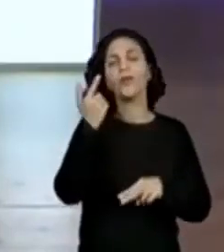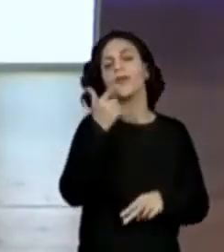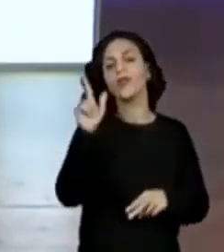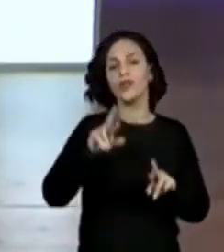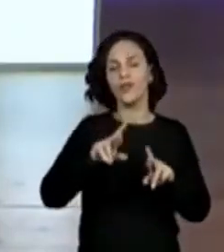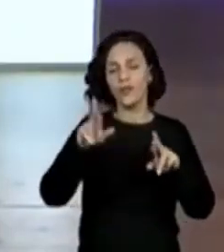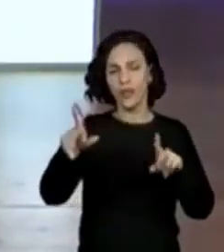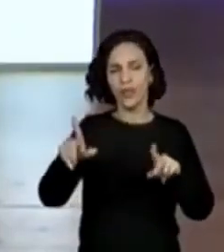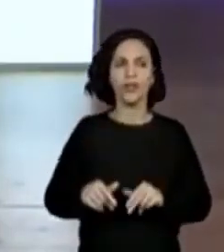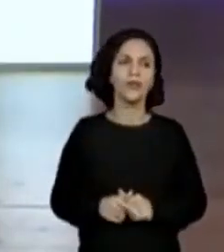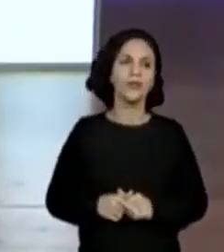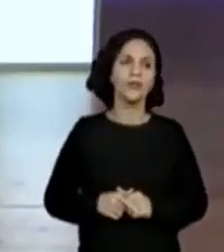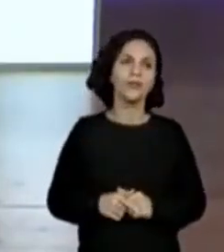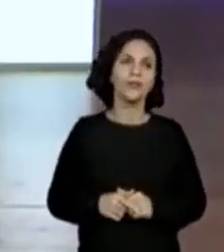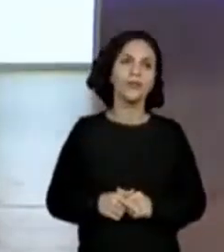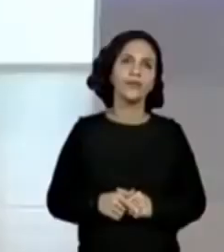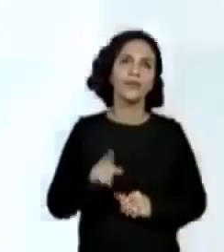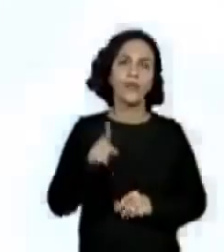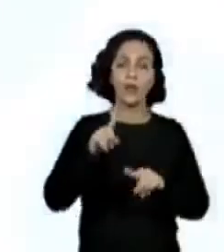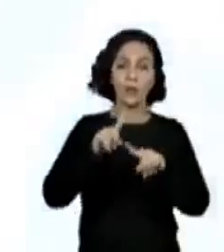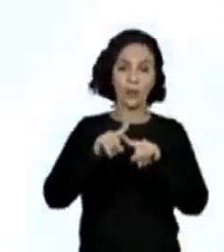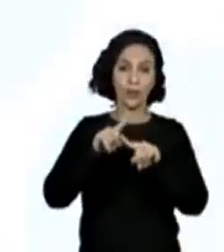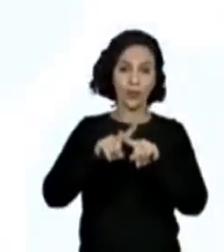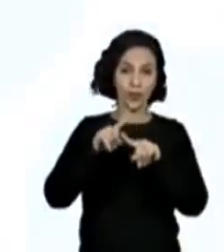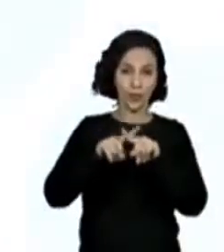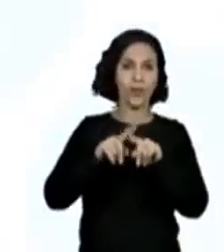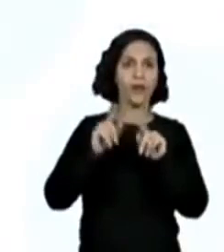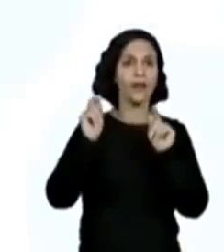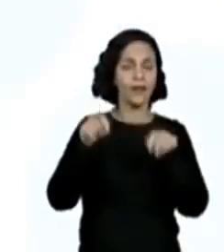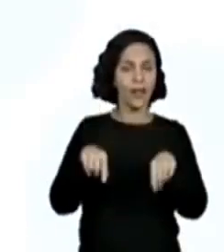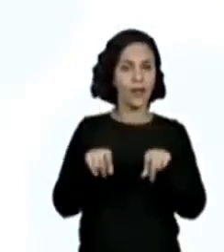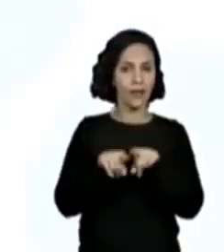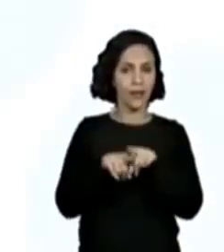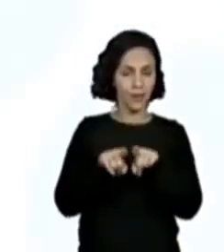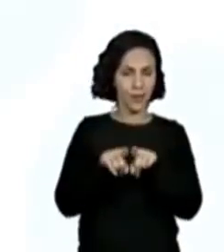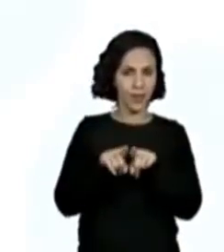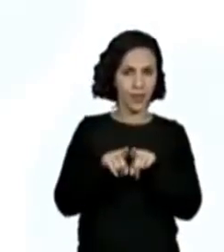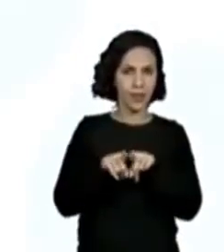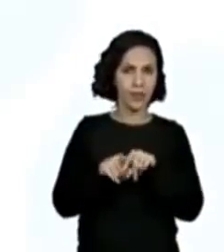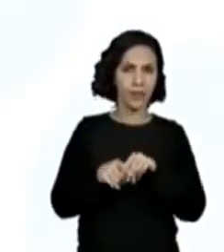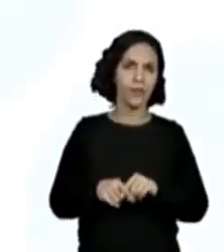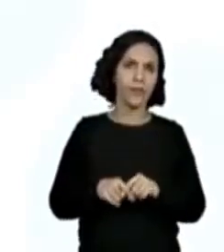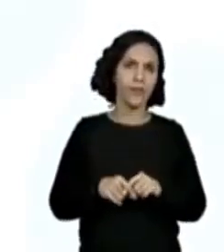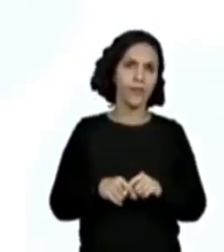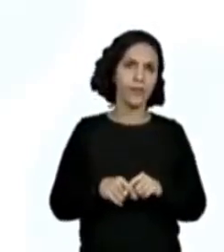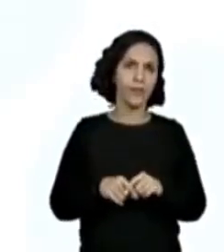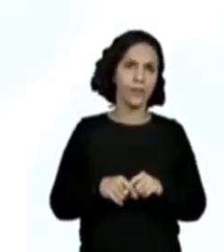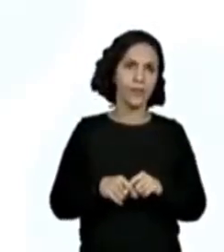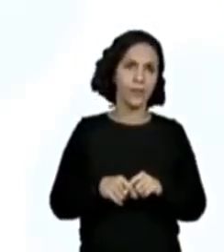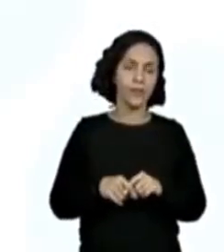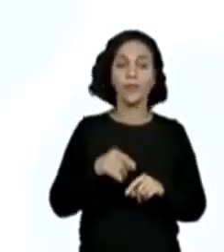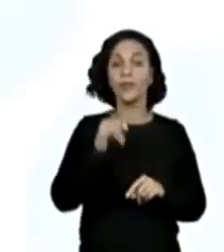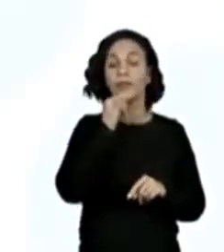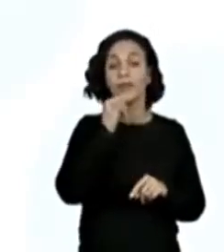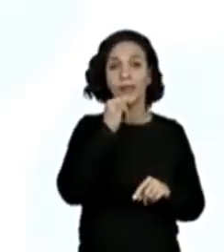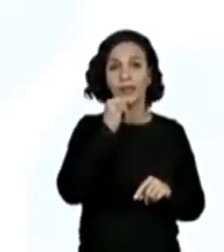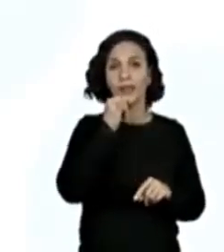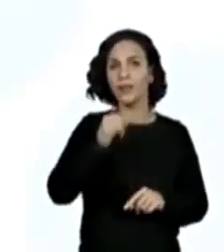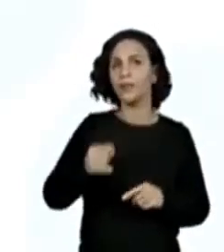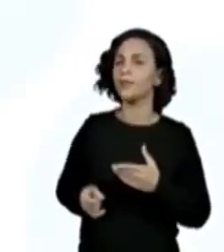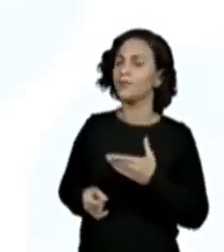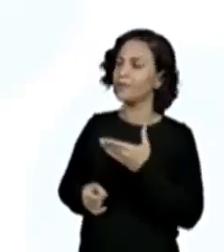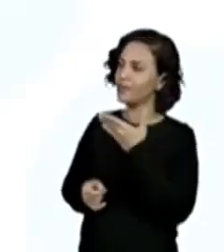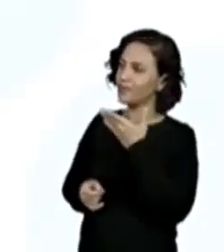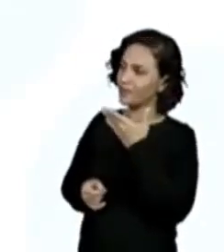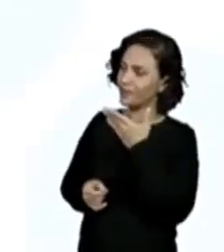verem a multiplicação que a gente fez. Olha só, aqui